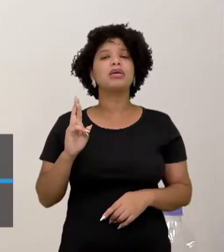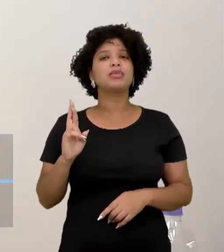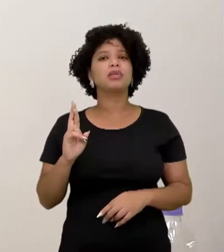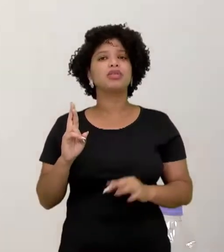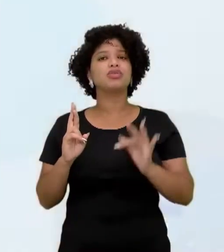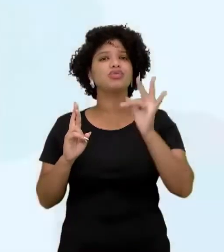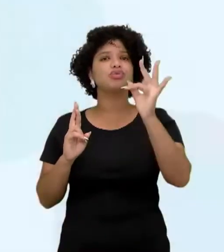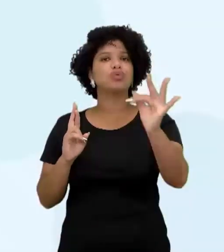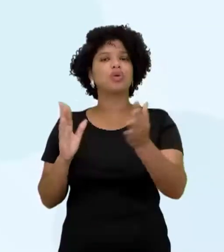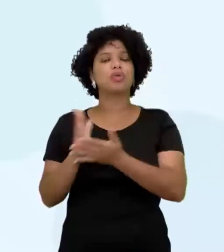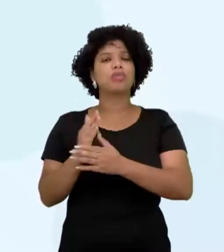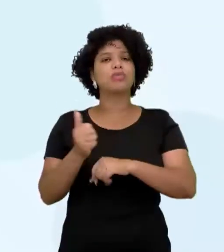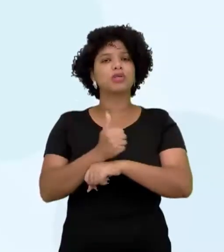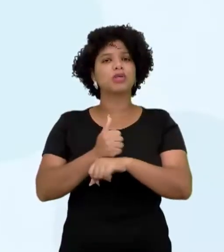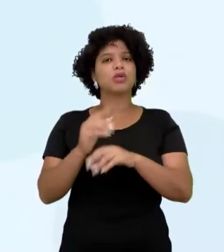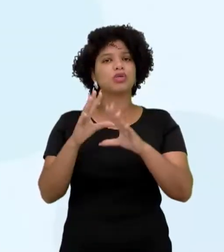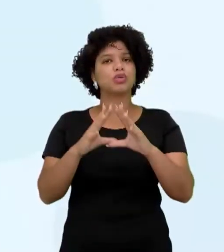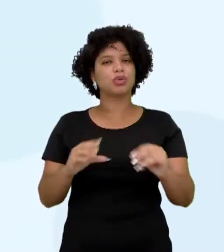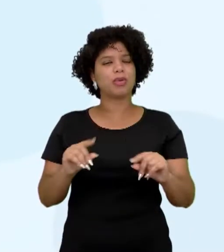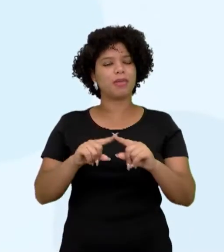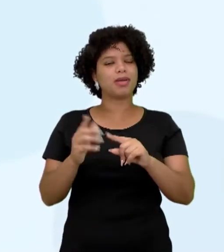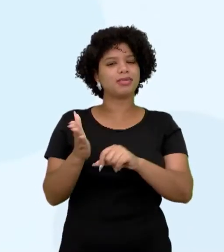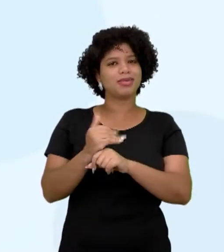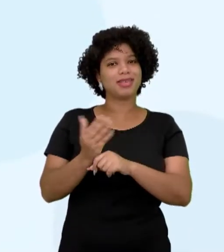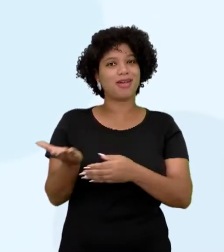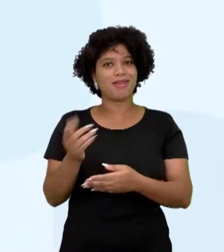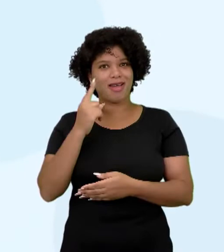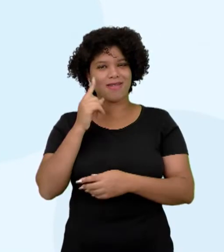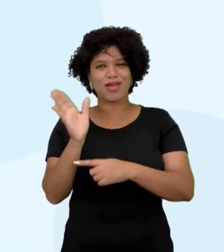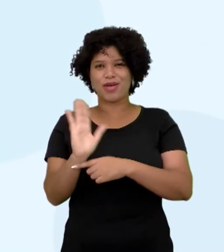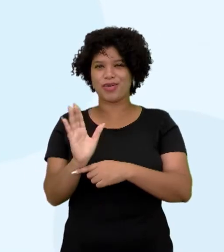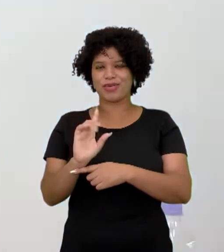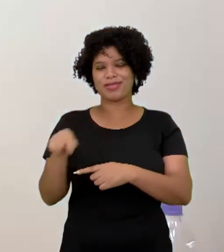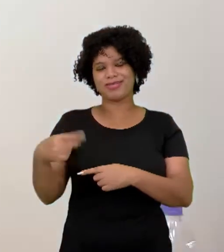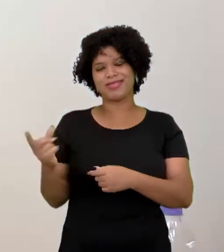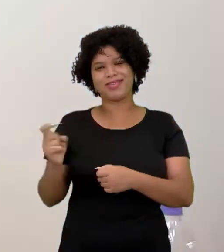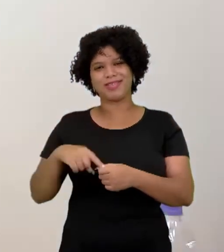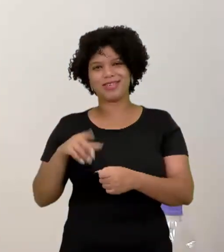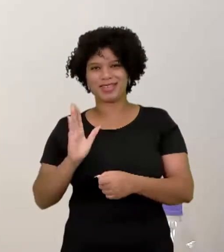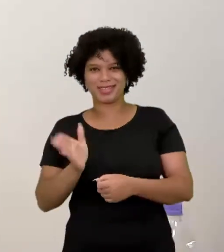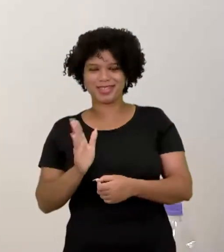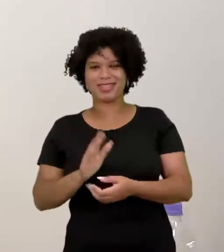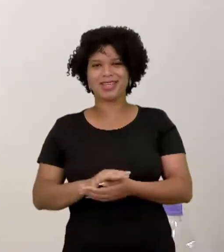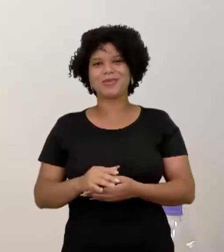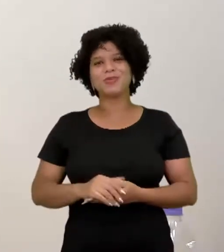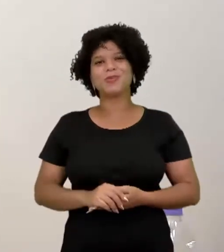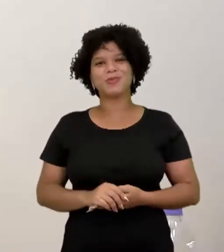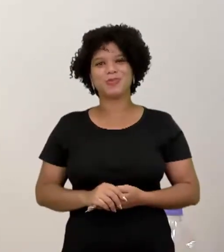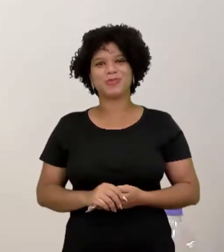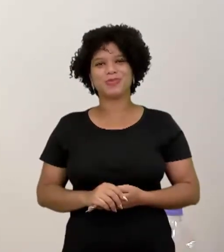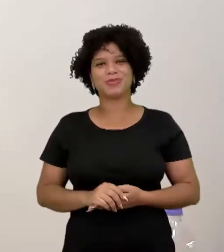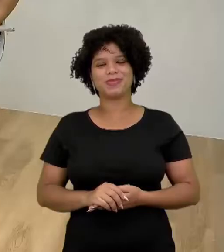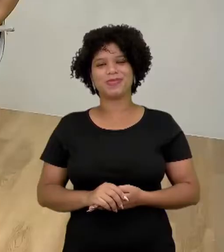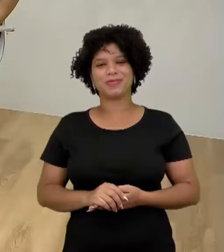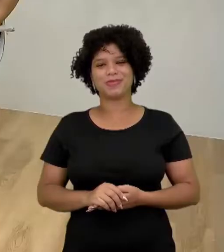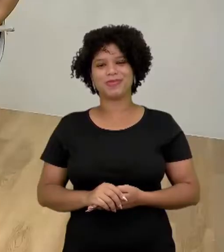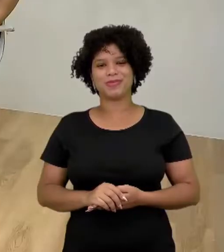gente vai assistir um vídeo que vai falar um pouquinho sobre isso e a gente já volta aqui para comentar esse vídeo.